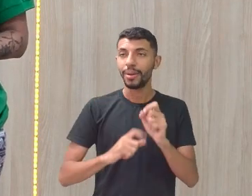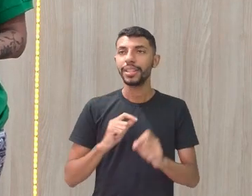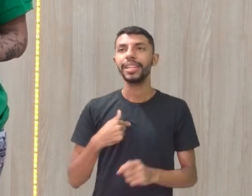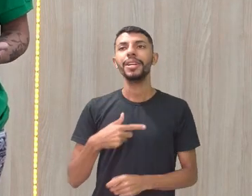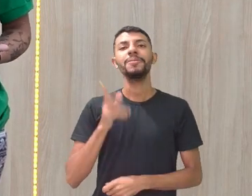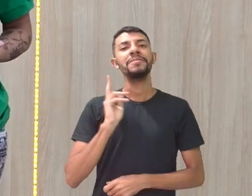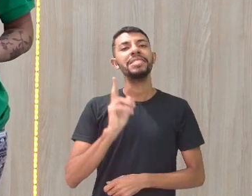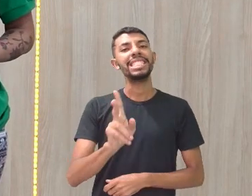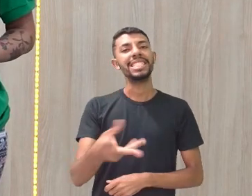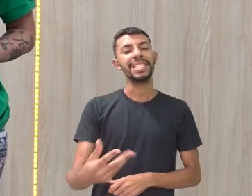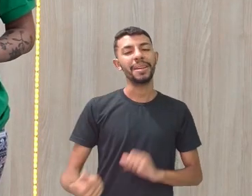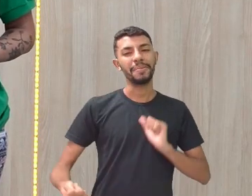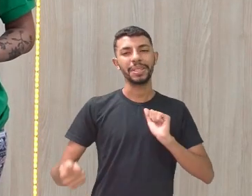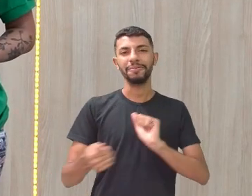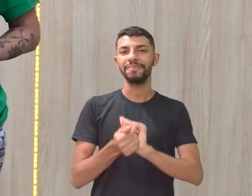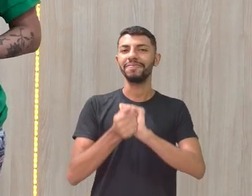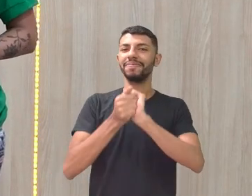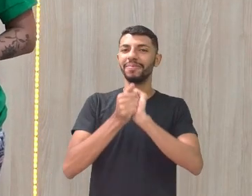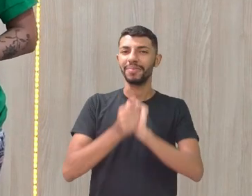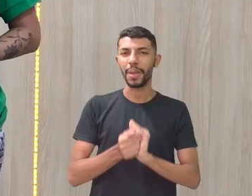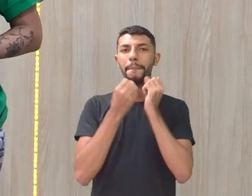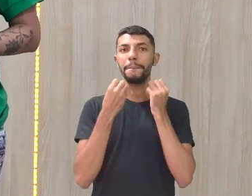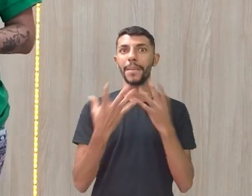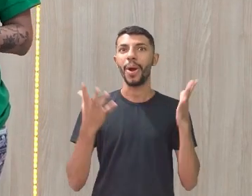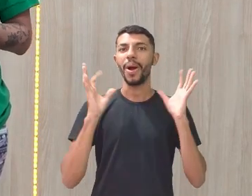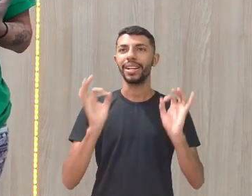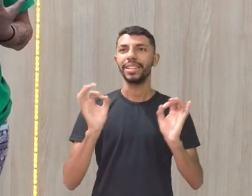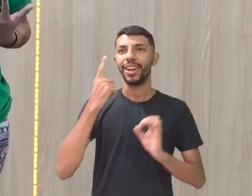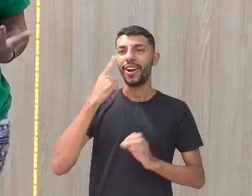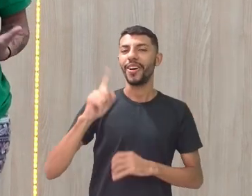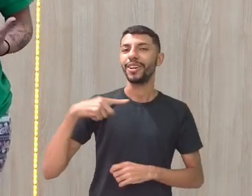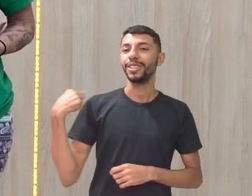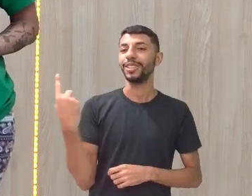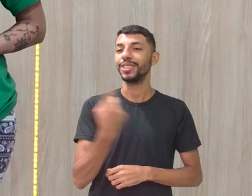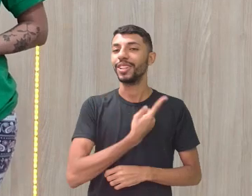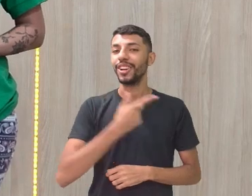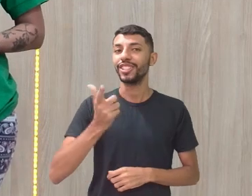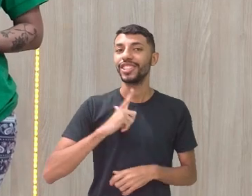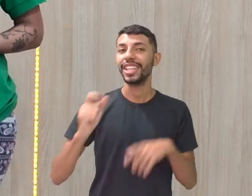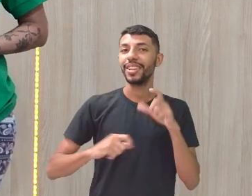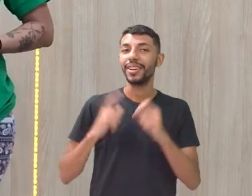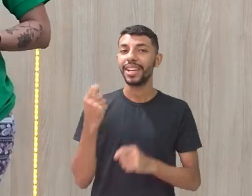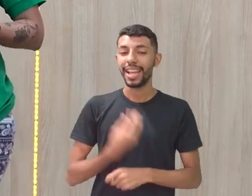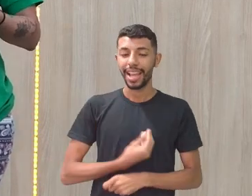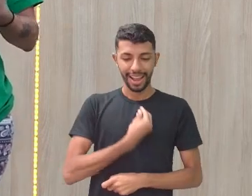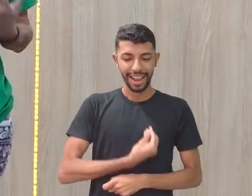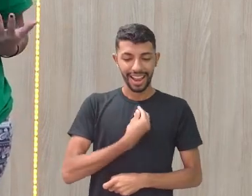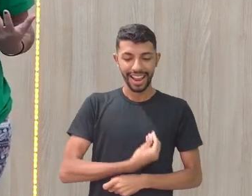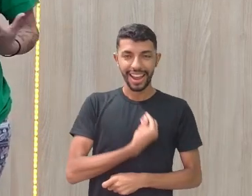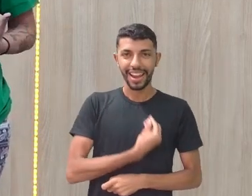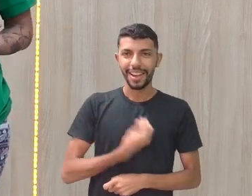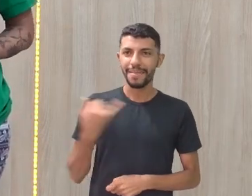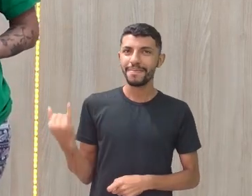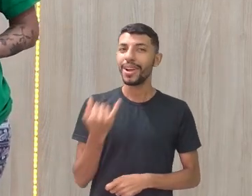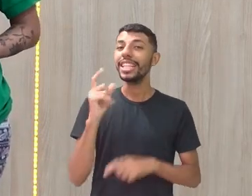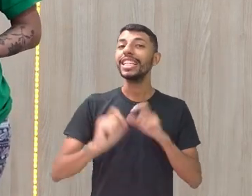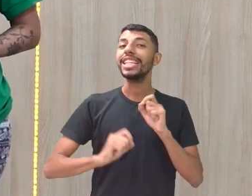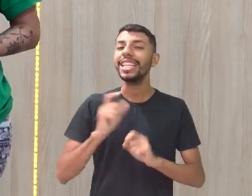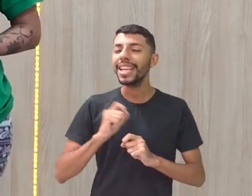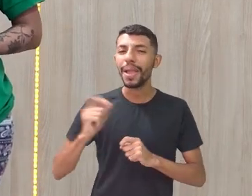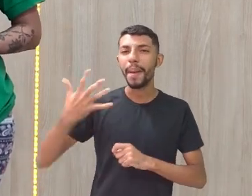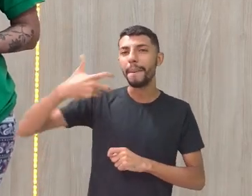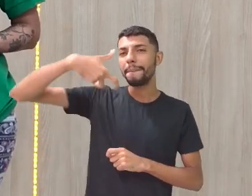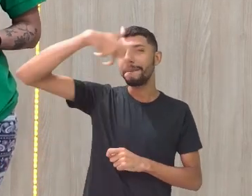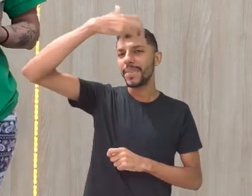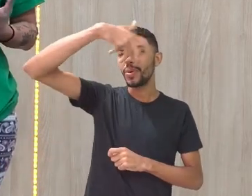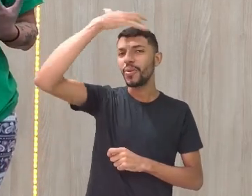estou muito bem acompanhada, não é isso? A gente está aqui contando com a presença queridíssima de Bruno, fazendo